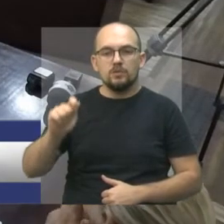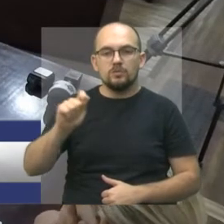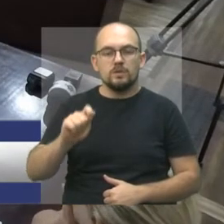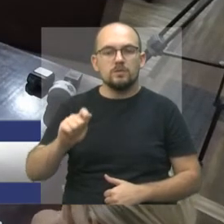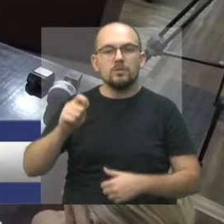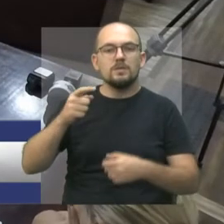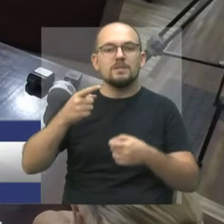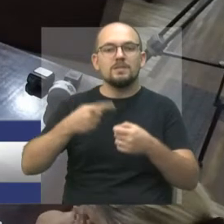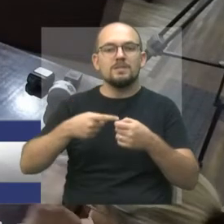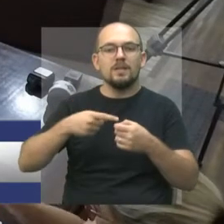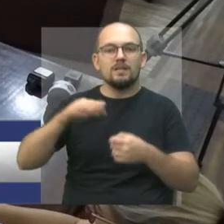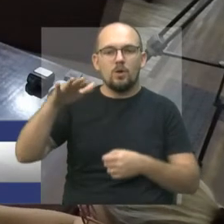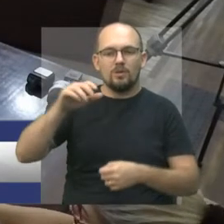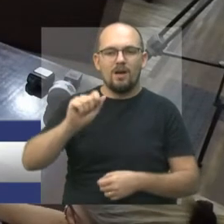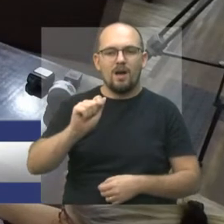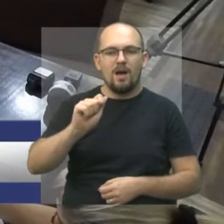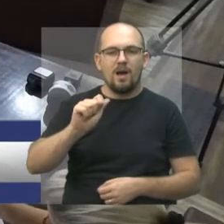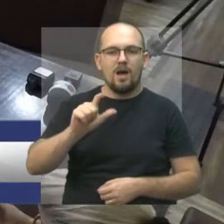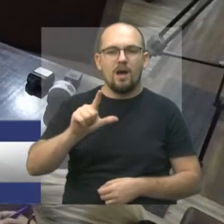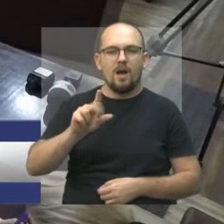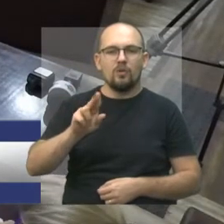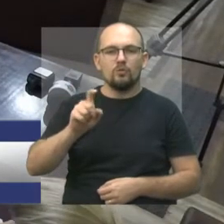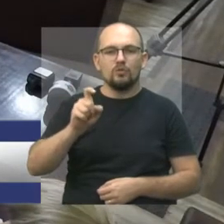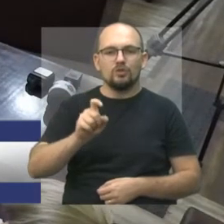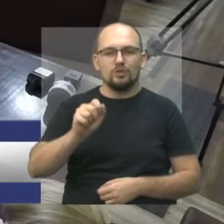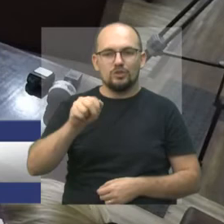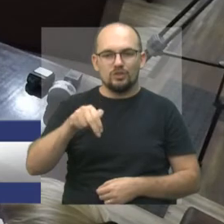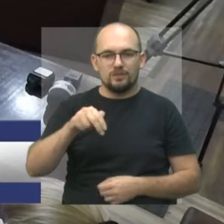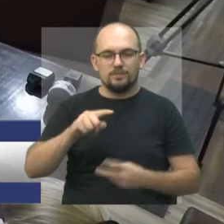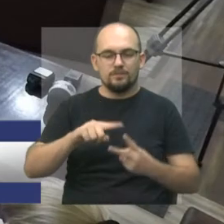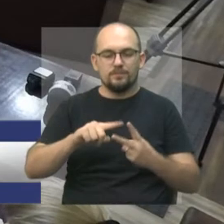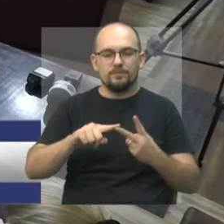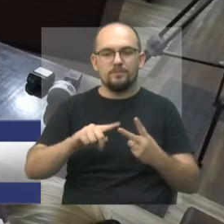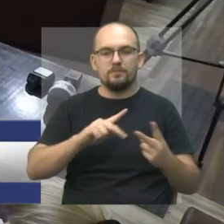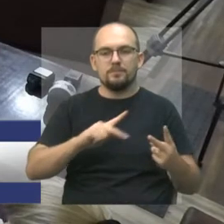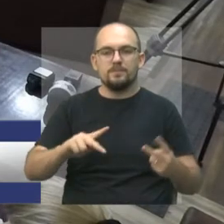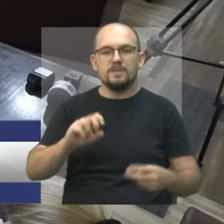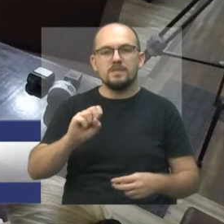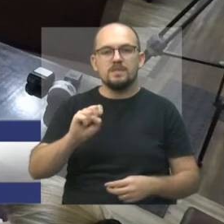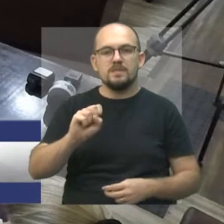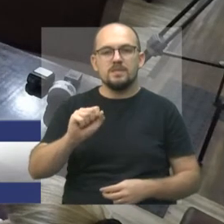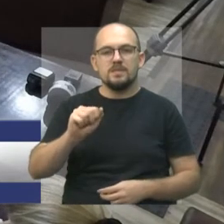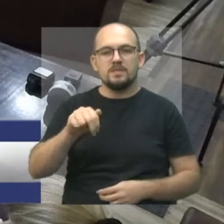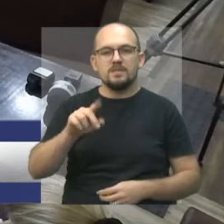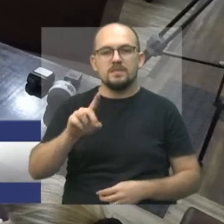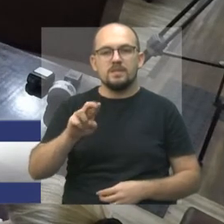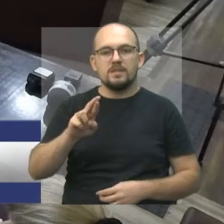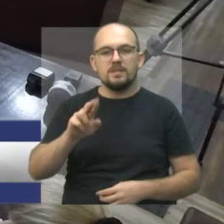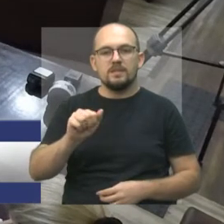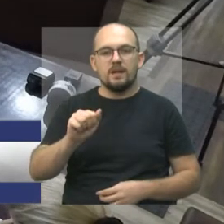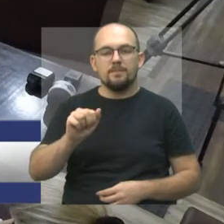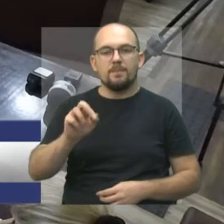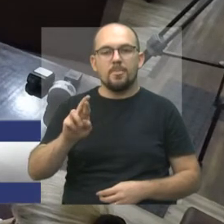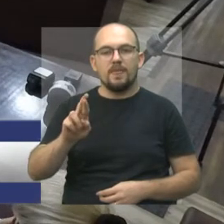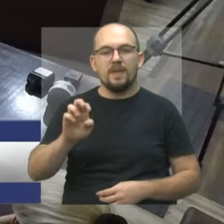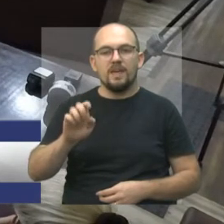Cidade Alta, o Aluxan, e também a de Frei Galvão, a Sandra Regina, é isso? Estão aqui,